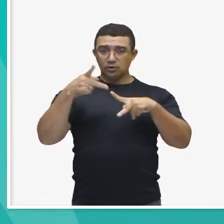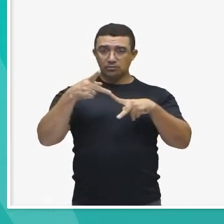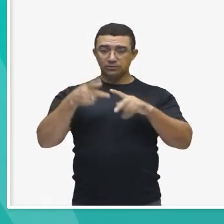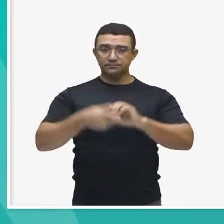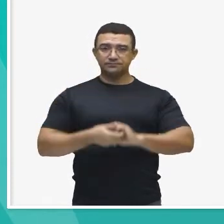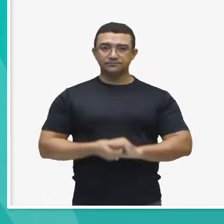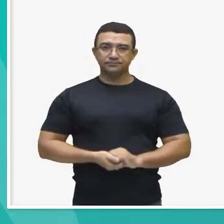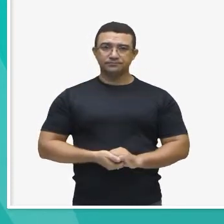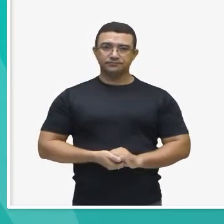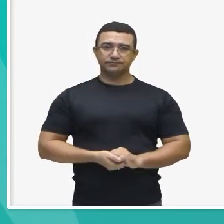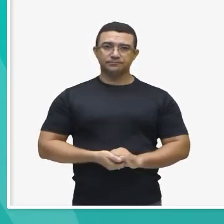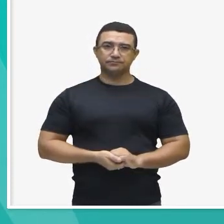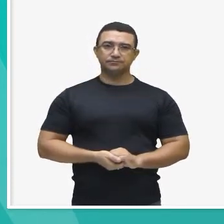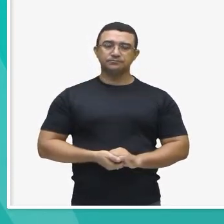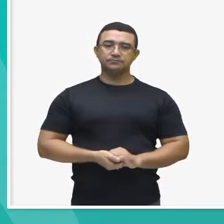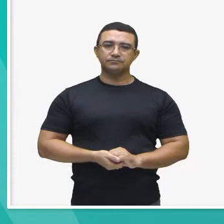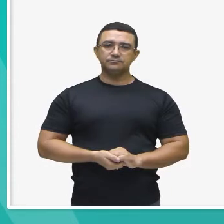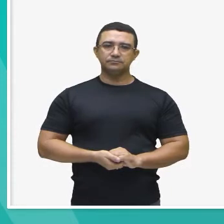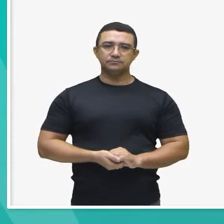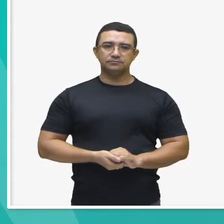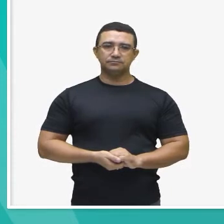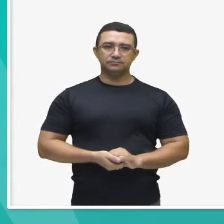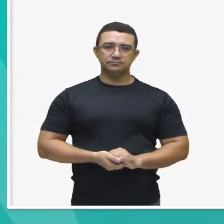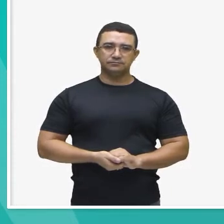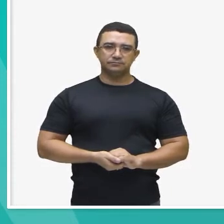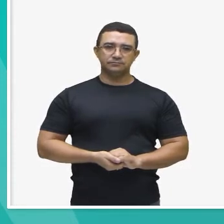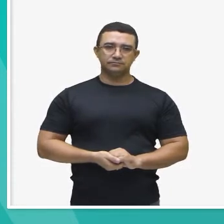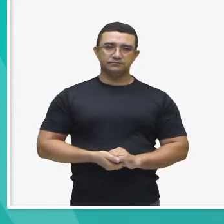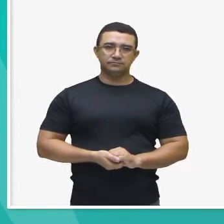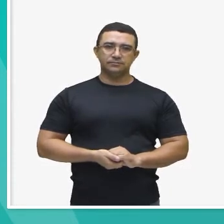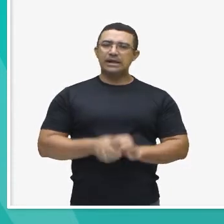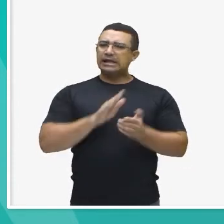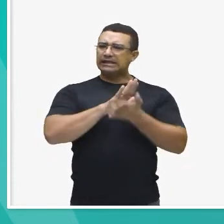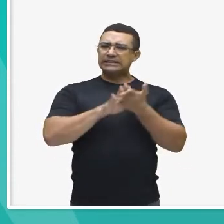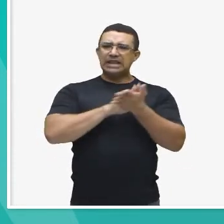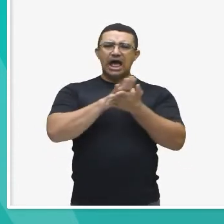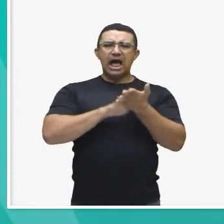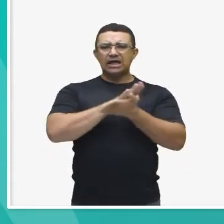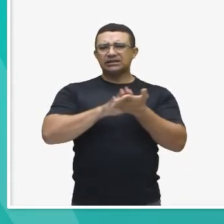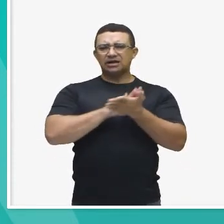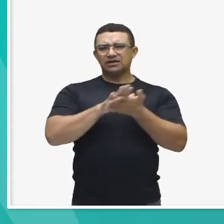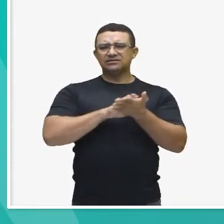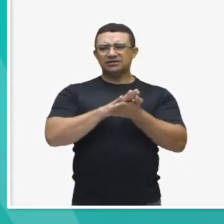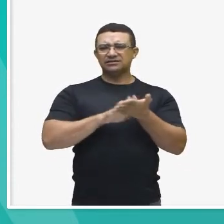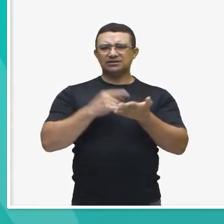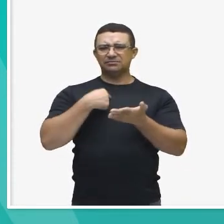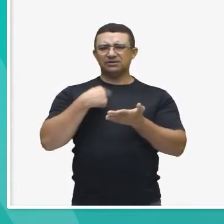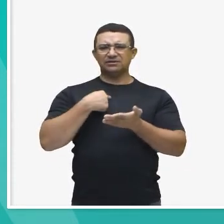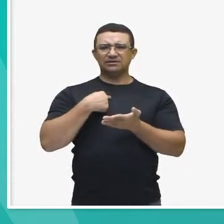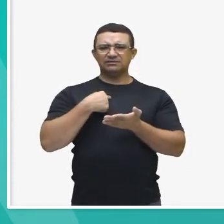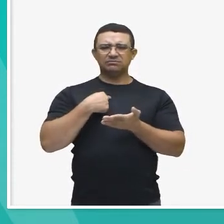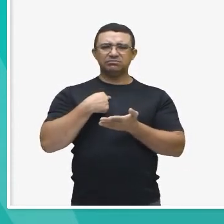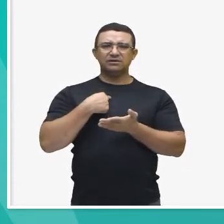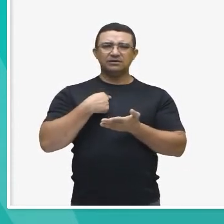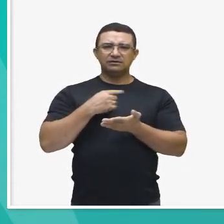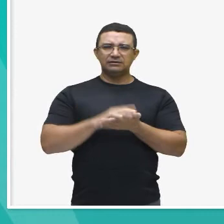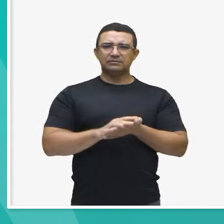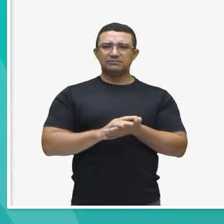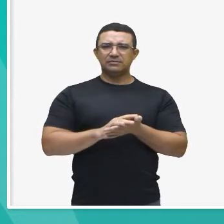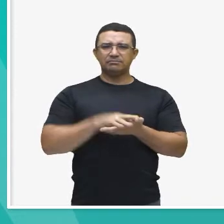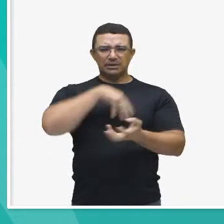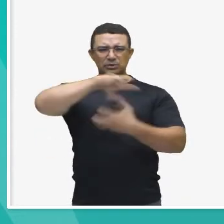Os casos de próclise, tá certo? Então, olha, nada me perturba. Nada é o quê? É uma